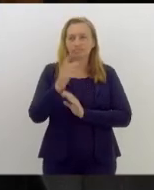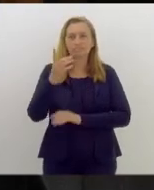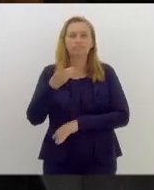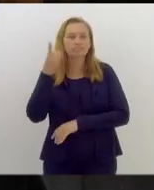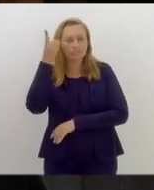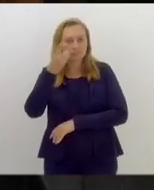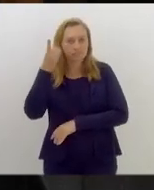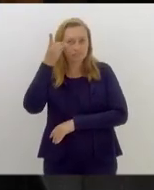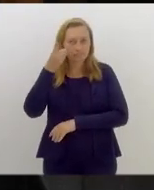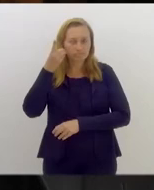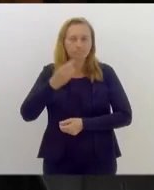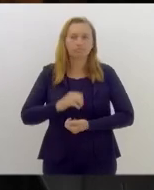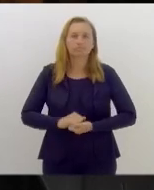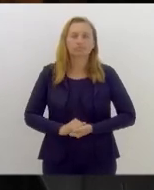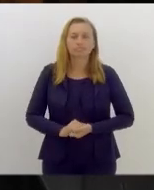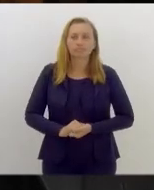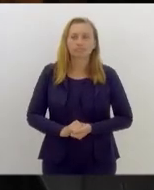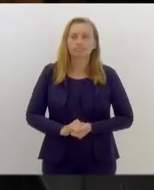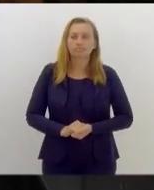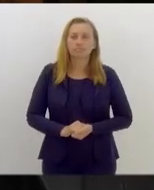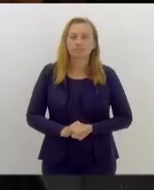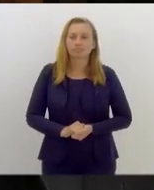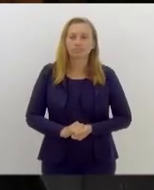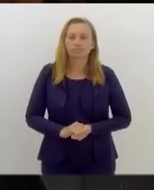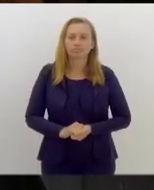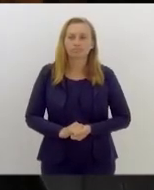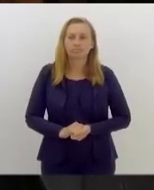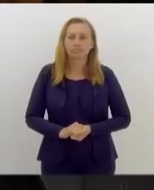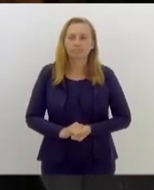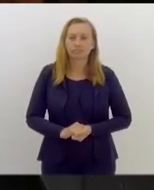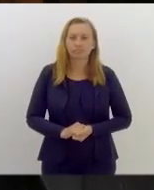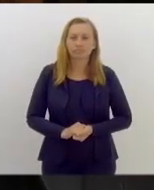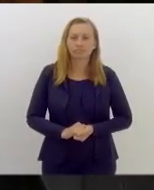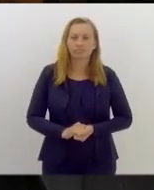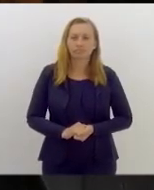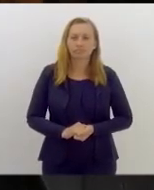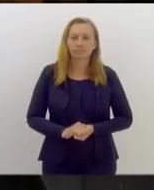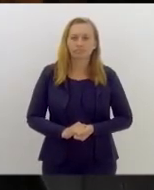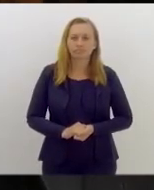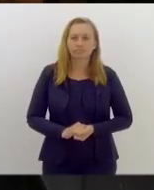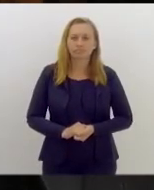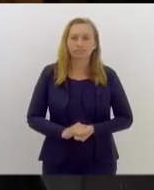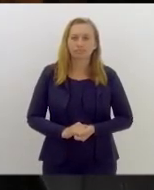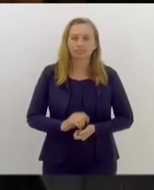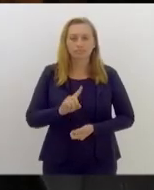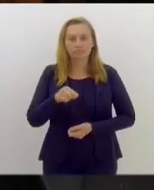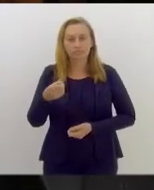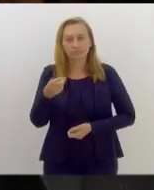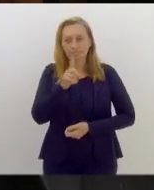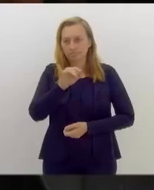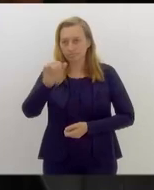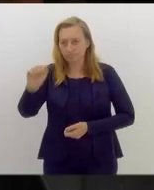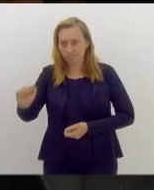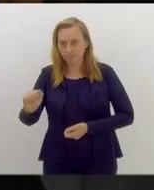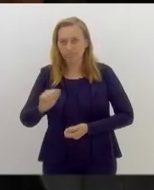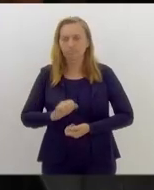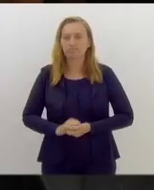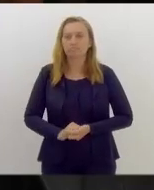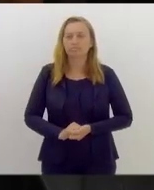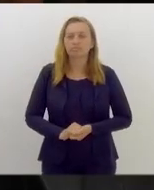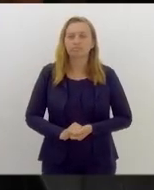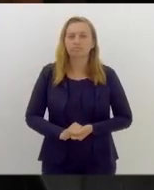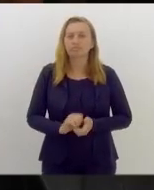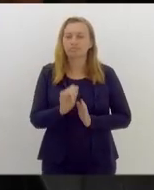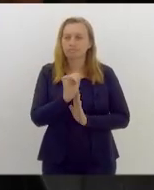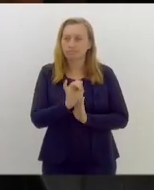parlamentares. Isto quer dizer que nos próximos dias os